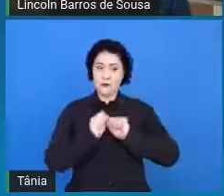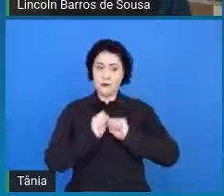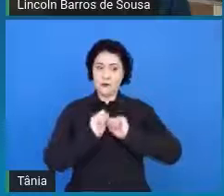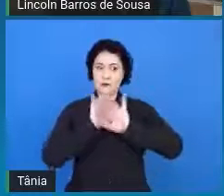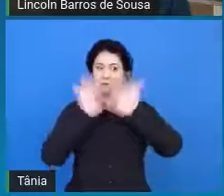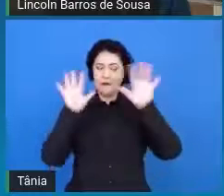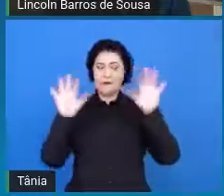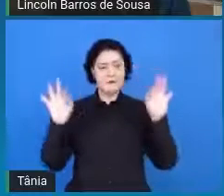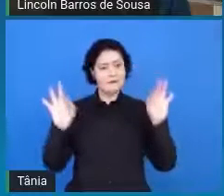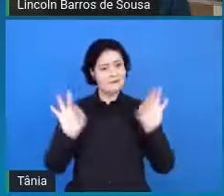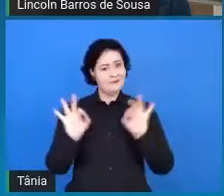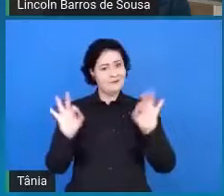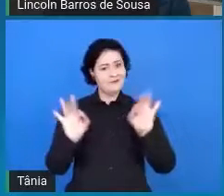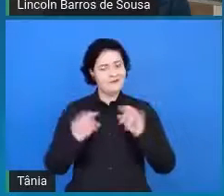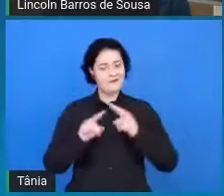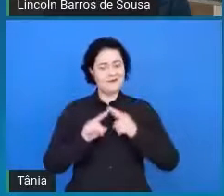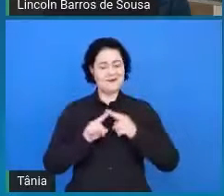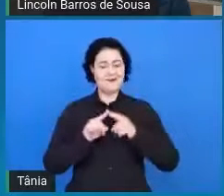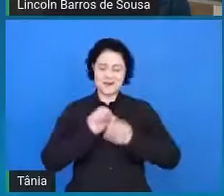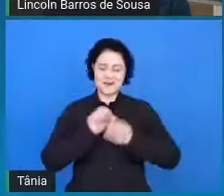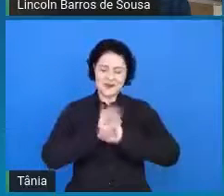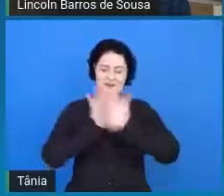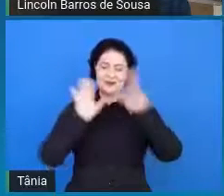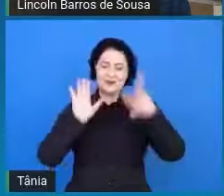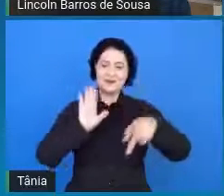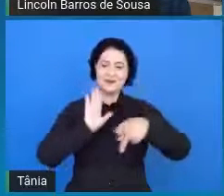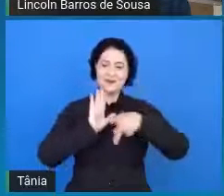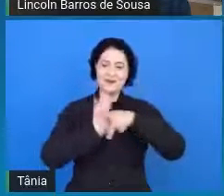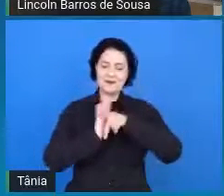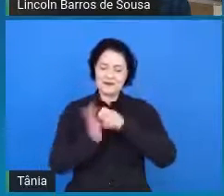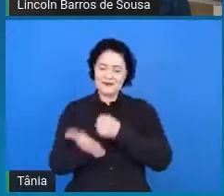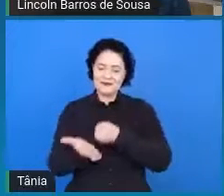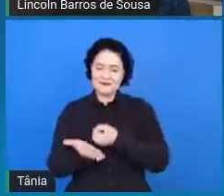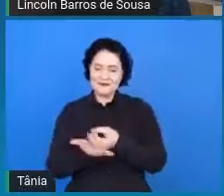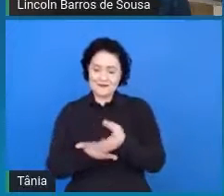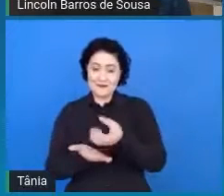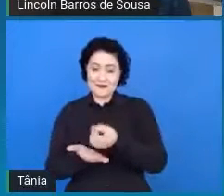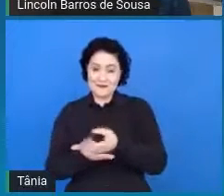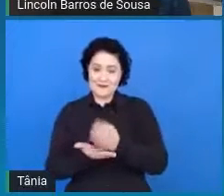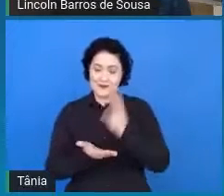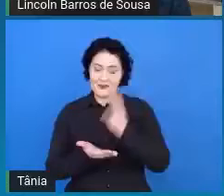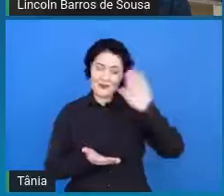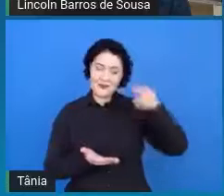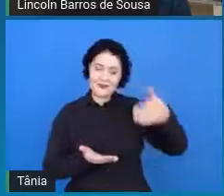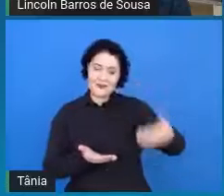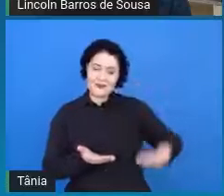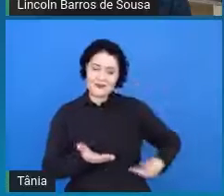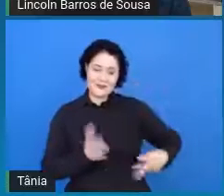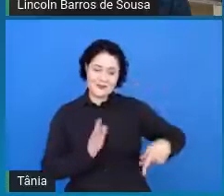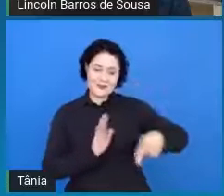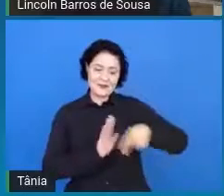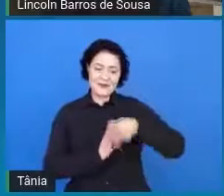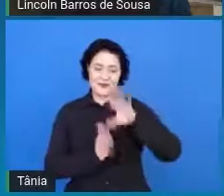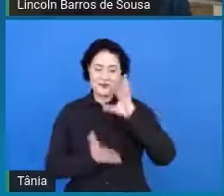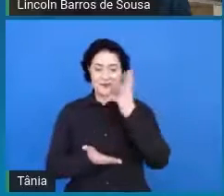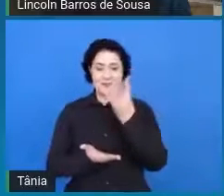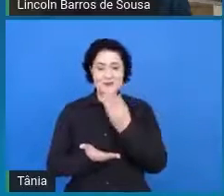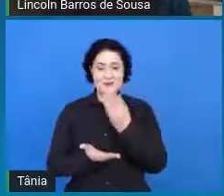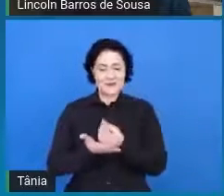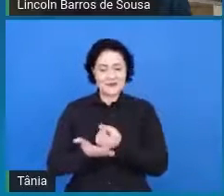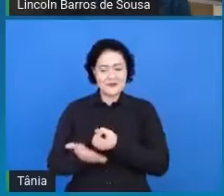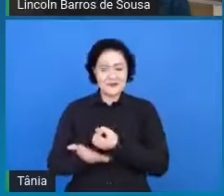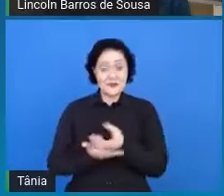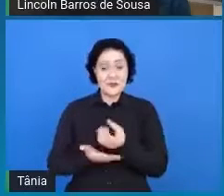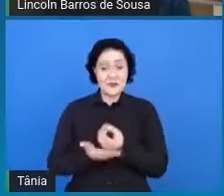mas para a glória da doutrina espírita a homenagem a para ela e esse trabalho só existe